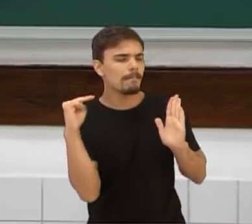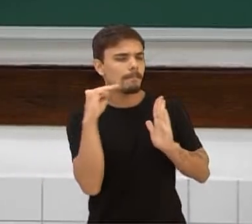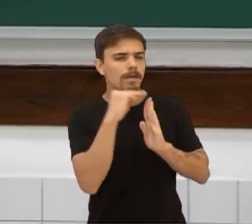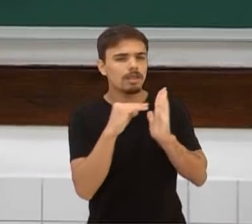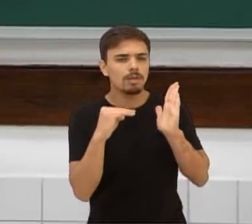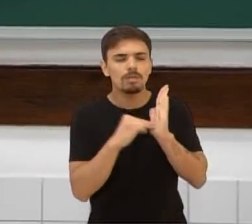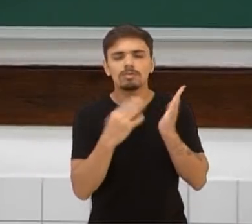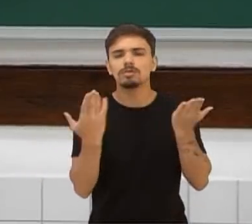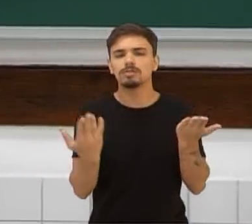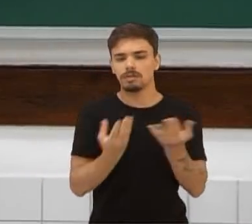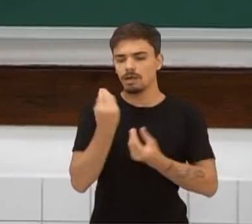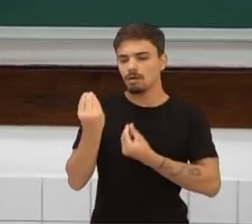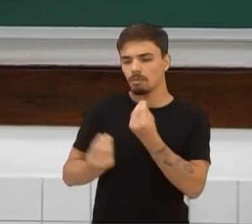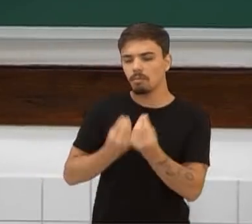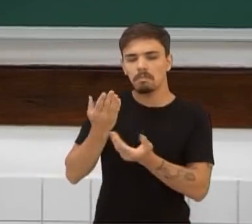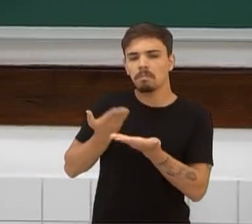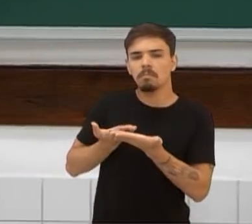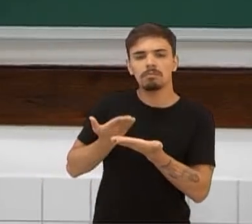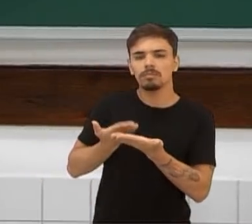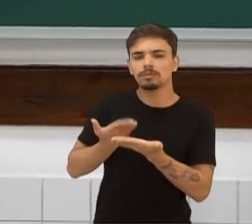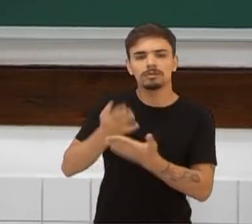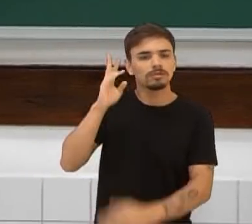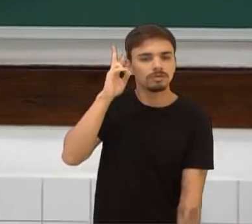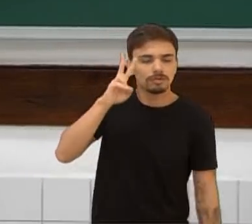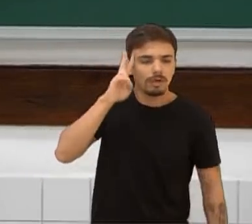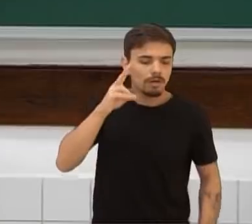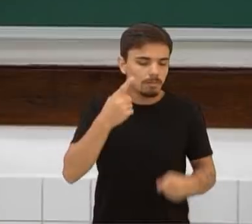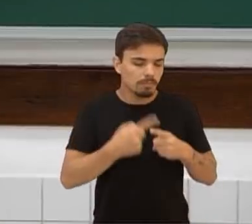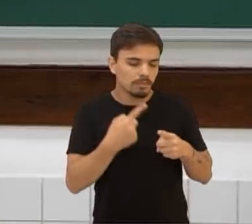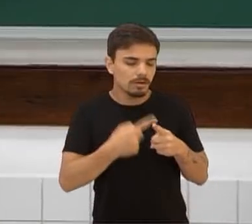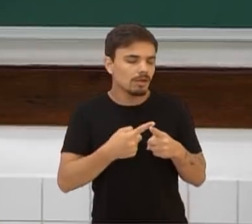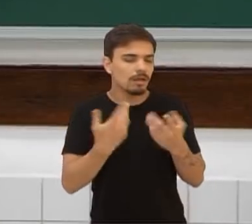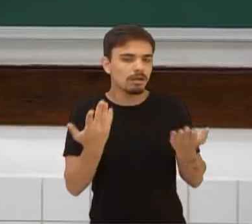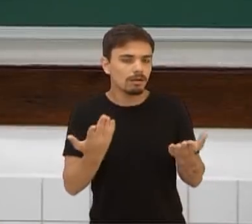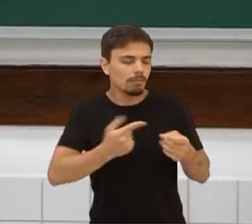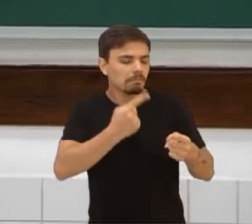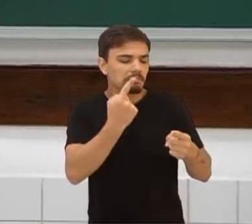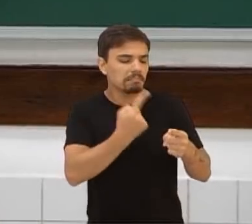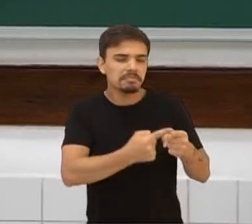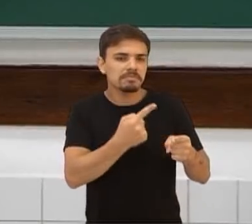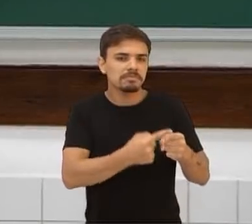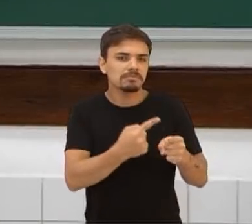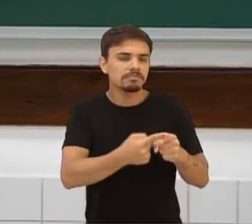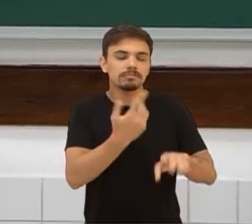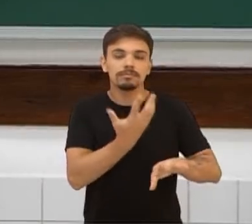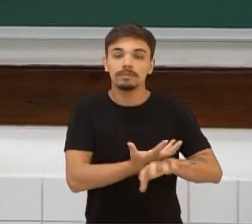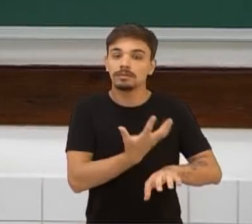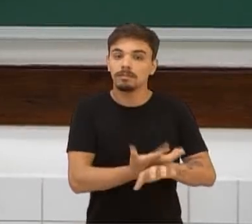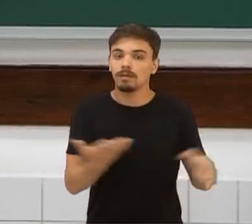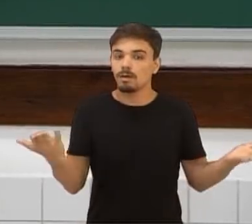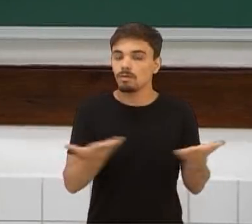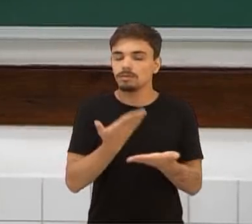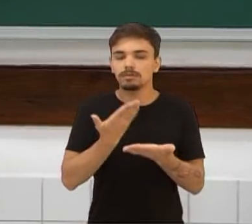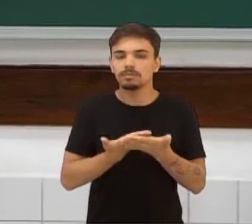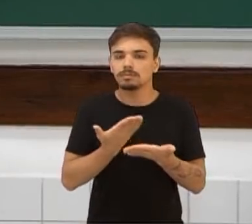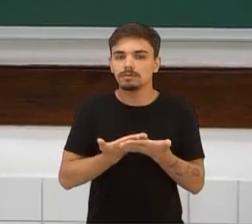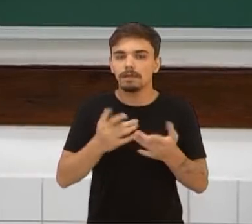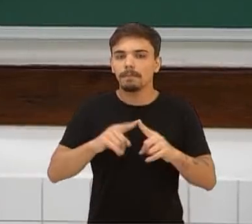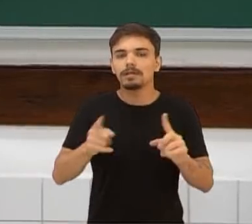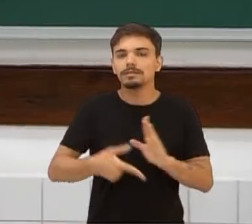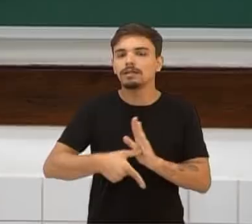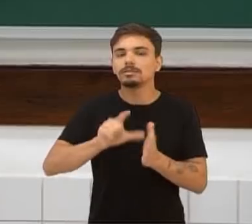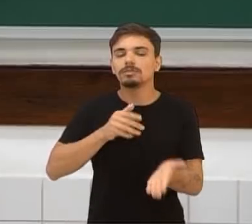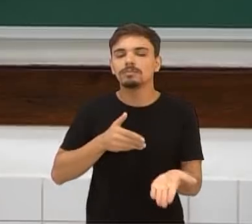metodologias, por que a gente estuda História, né? Qual é o porquê dessa disciplina que a gente está estudando. Antes da